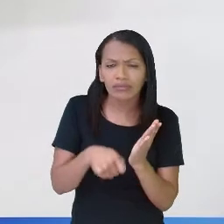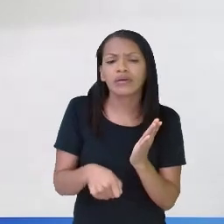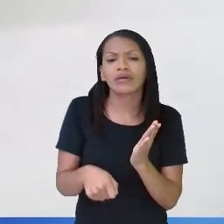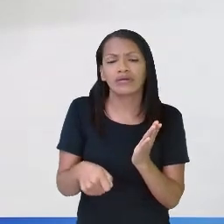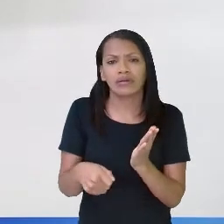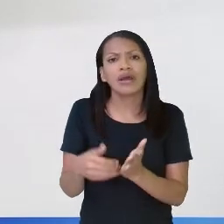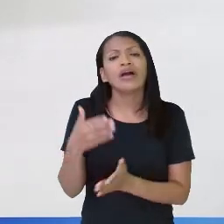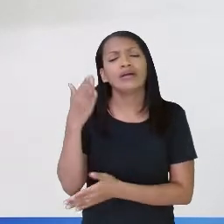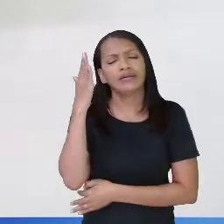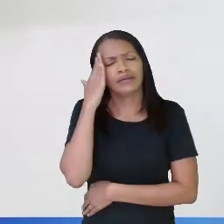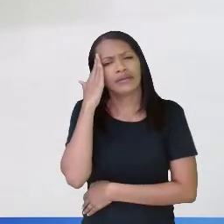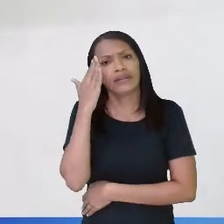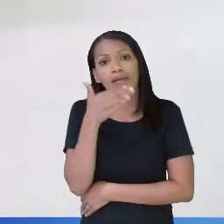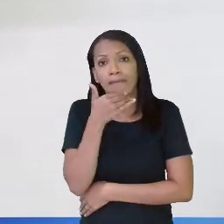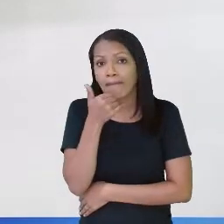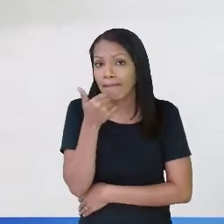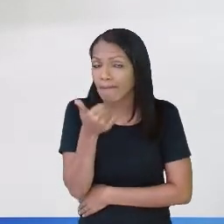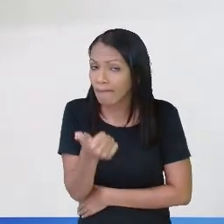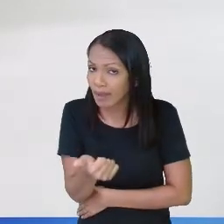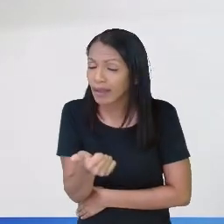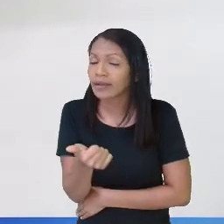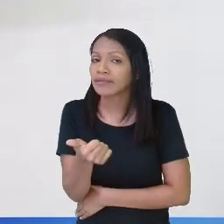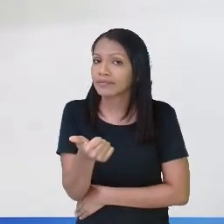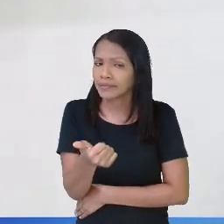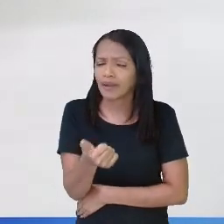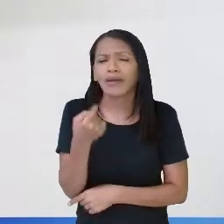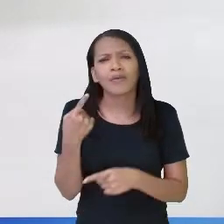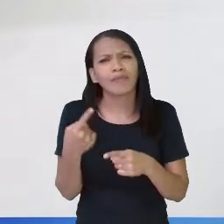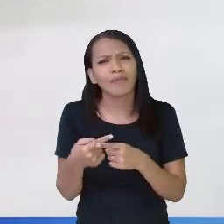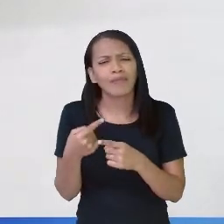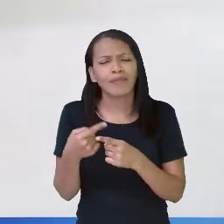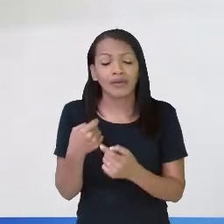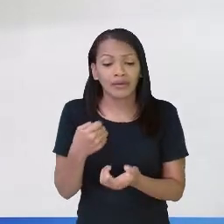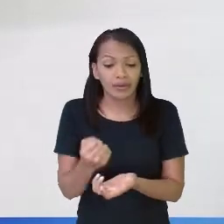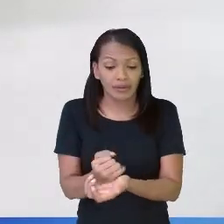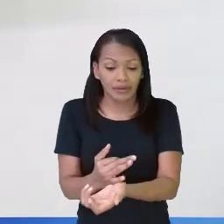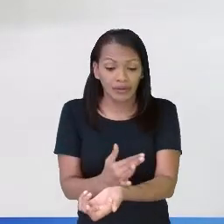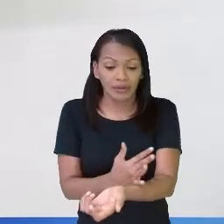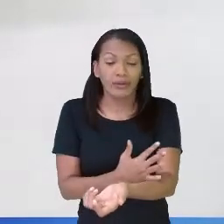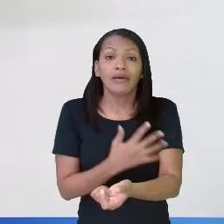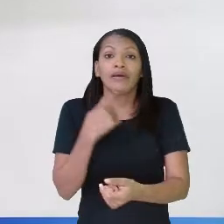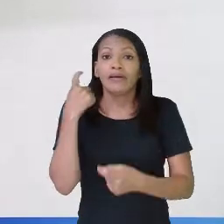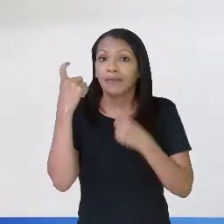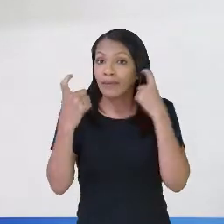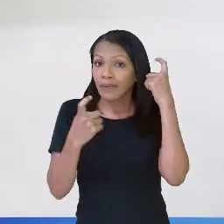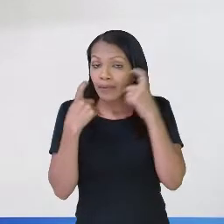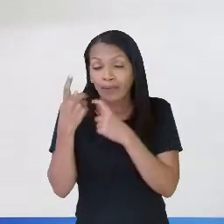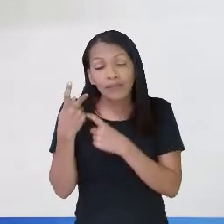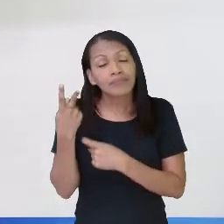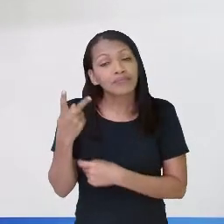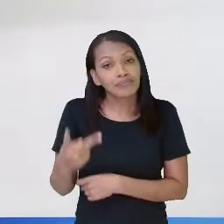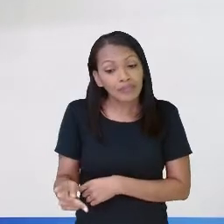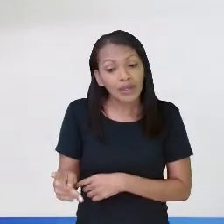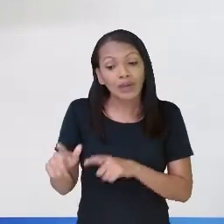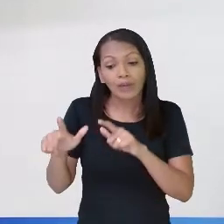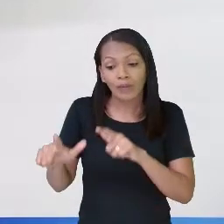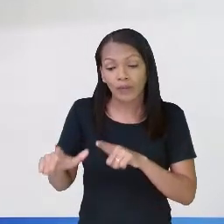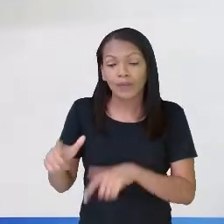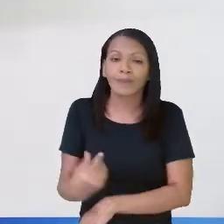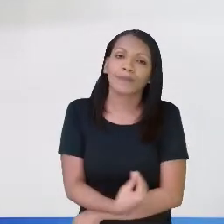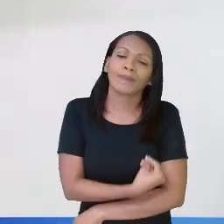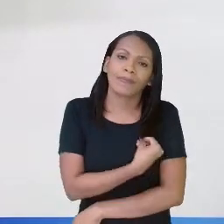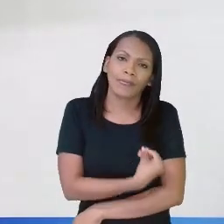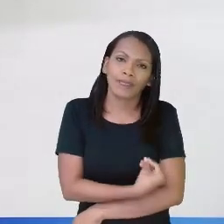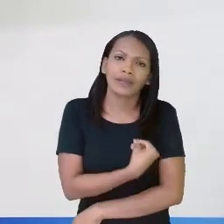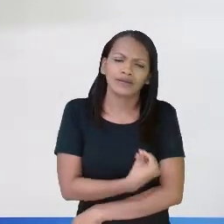até melhor o que ela quis escrever, mexe com os seus sentimentos, a preocupação dela com o lugar que ela vive,